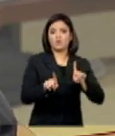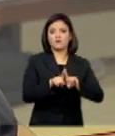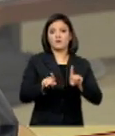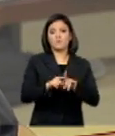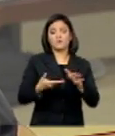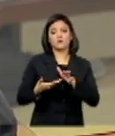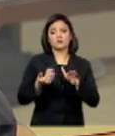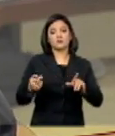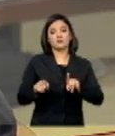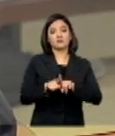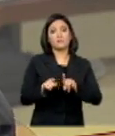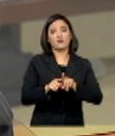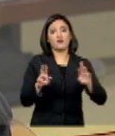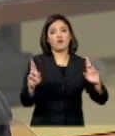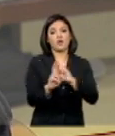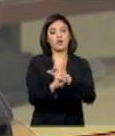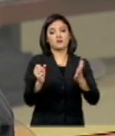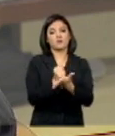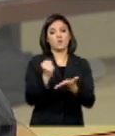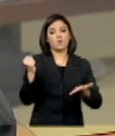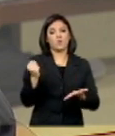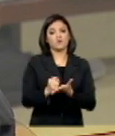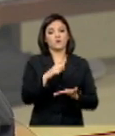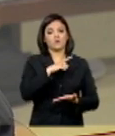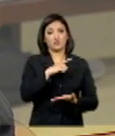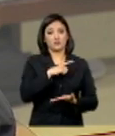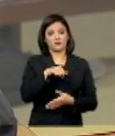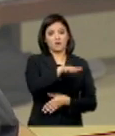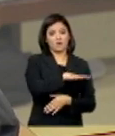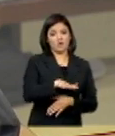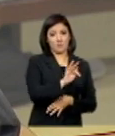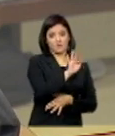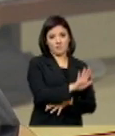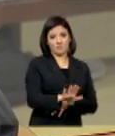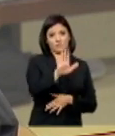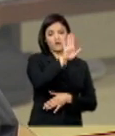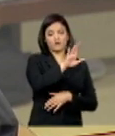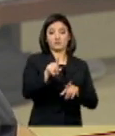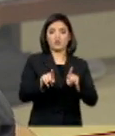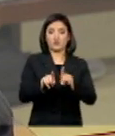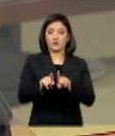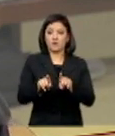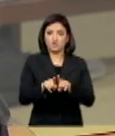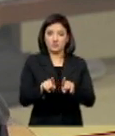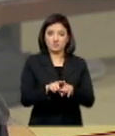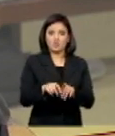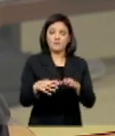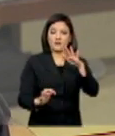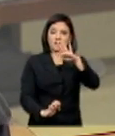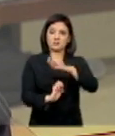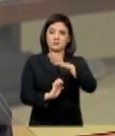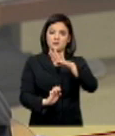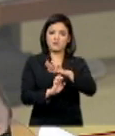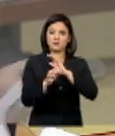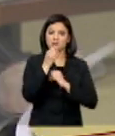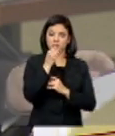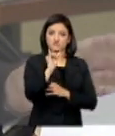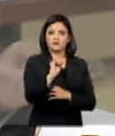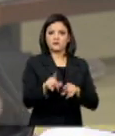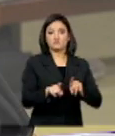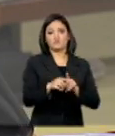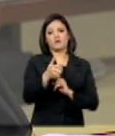tempos a relação contratual estabelecida entre o poder federal e as concessionárias na ação direta de inconstitucionalidade julgada